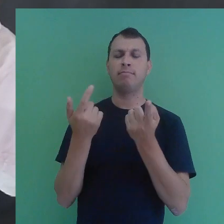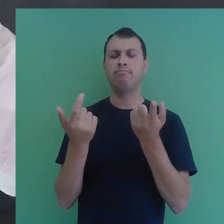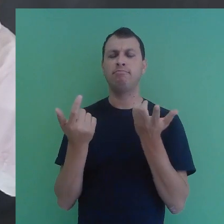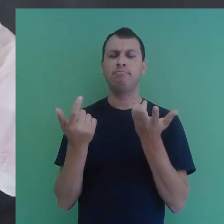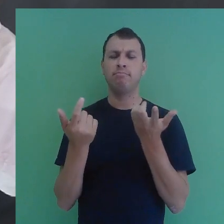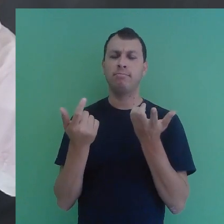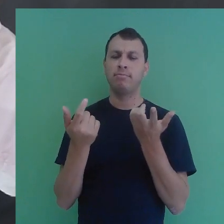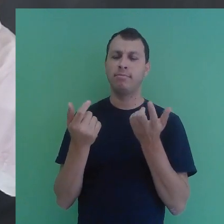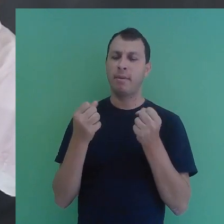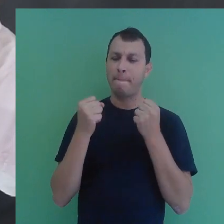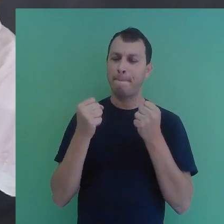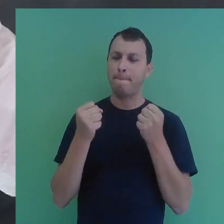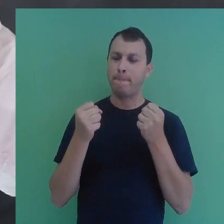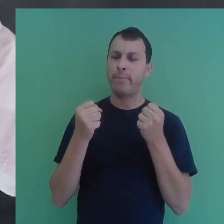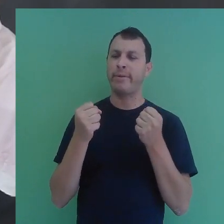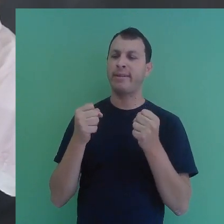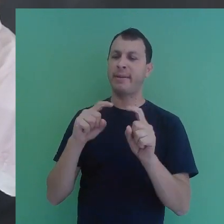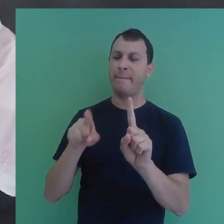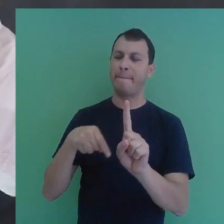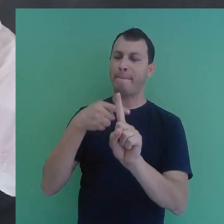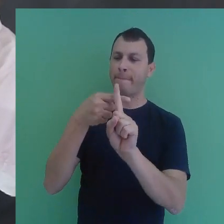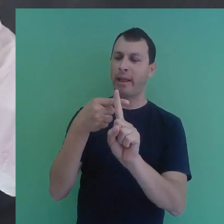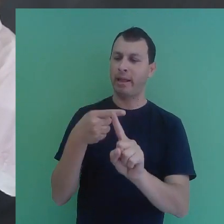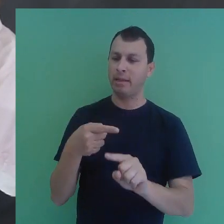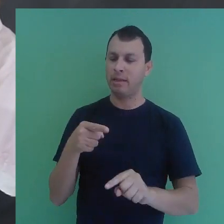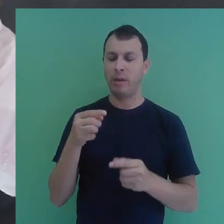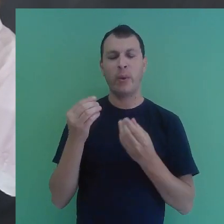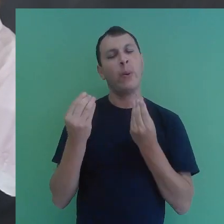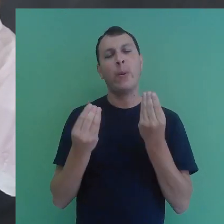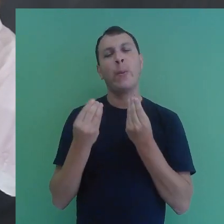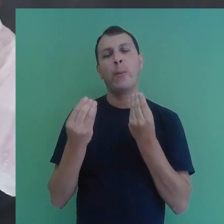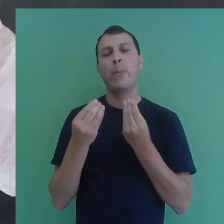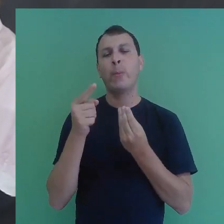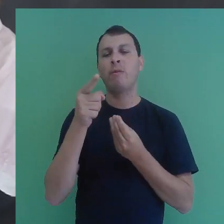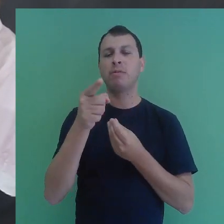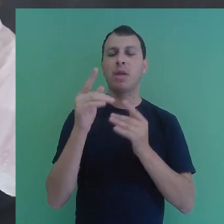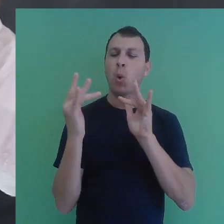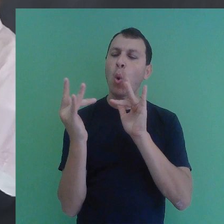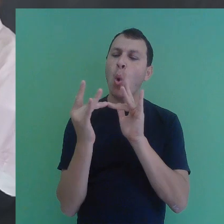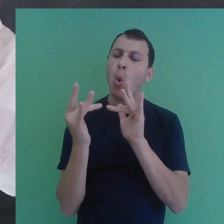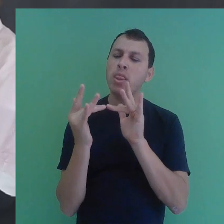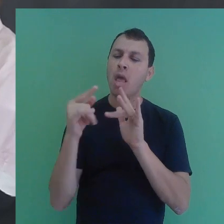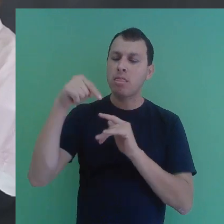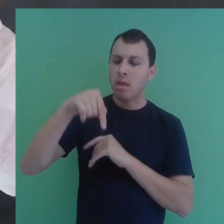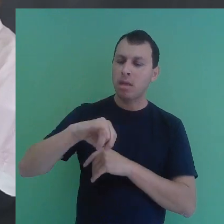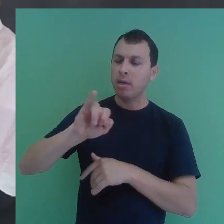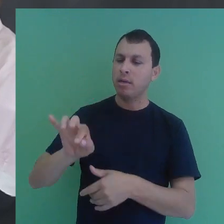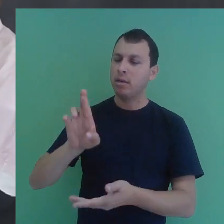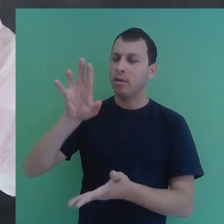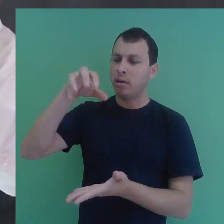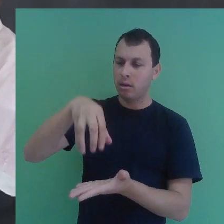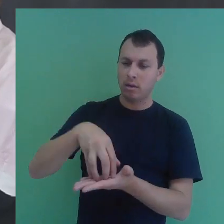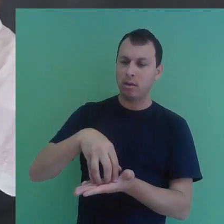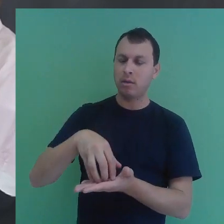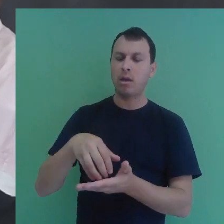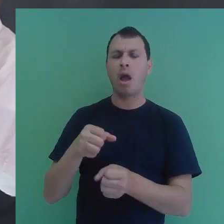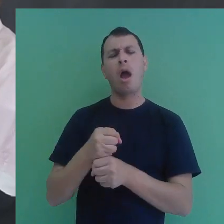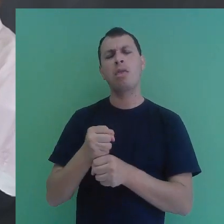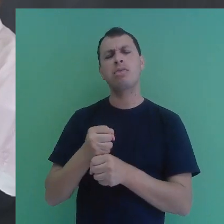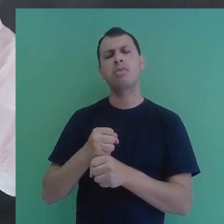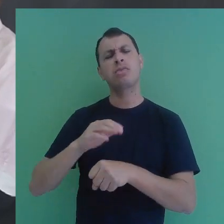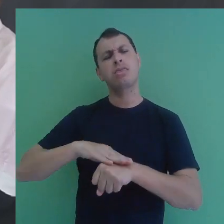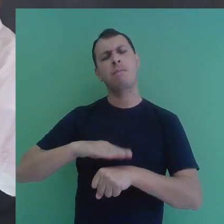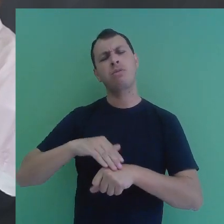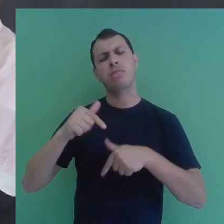e Cidade Pode Mais, nosso podcast. Como você teve o primeiro contato? E faz quanto tempo, mais ou menos? Há quanto tempo você trabalha